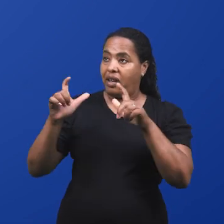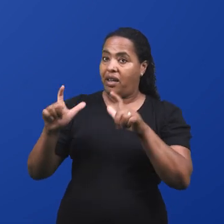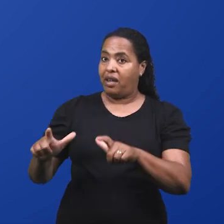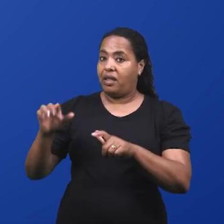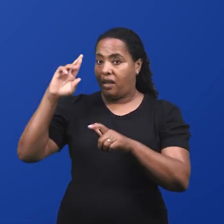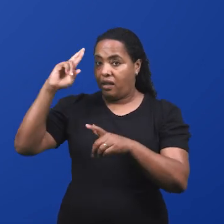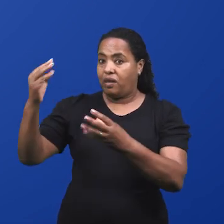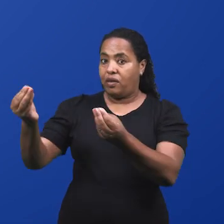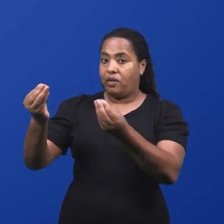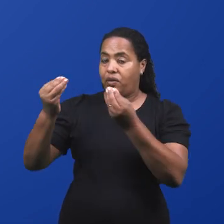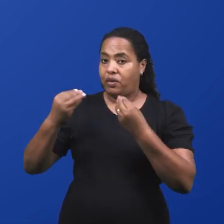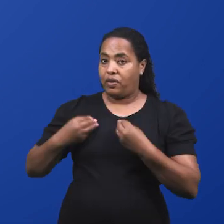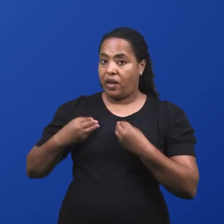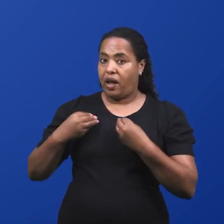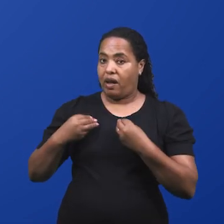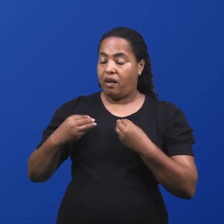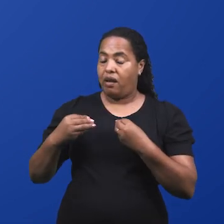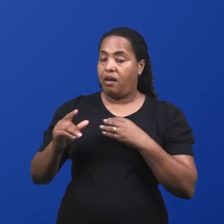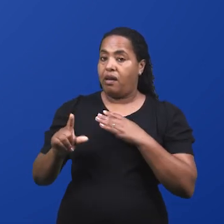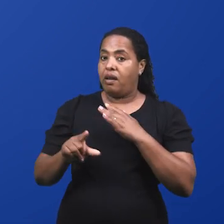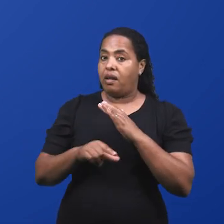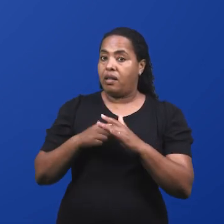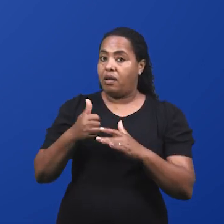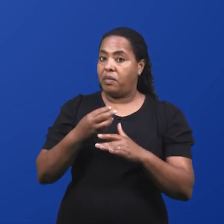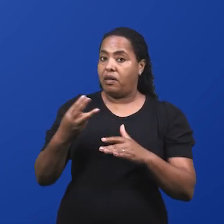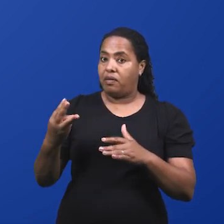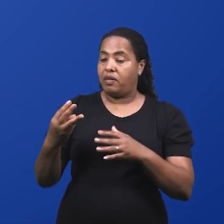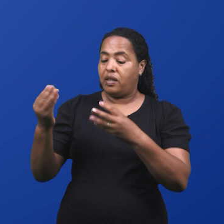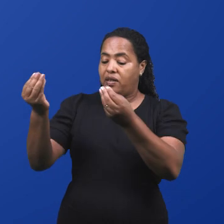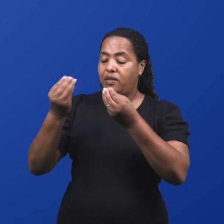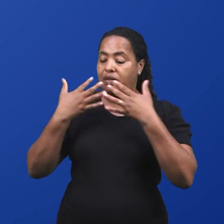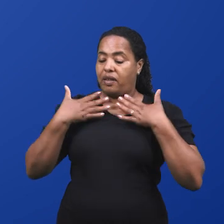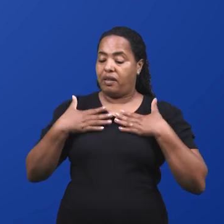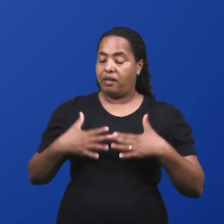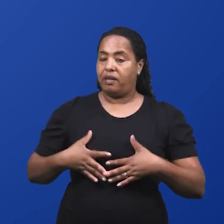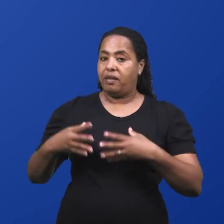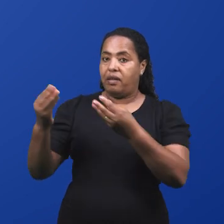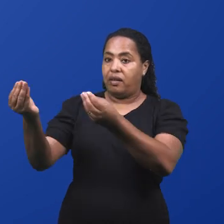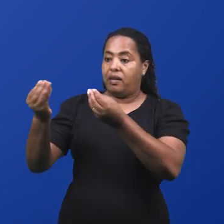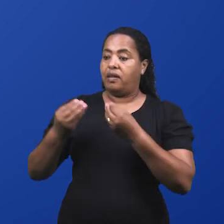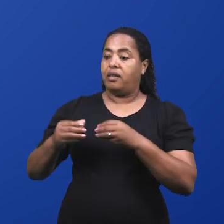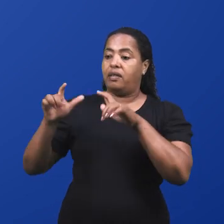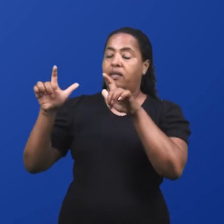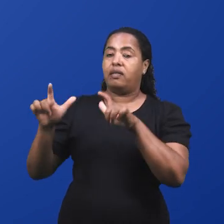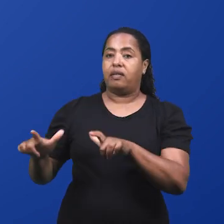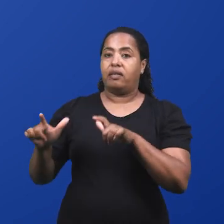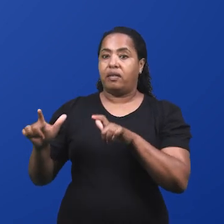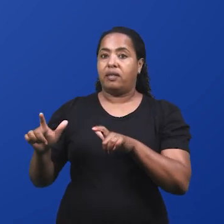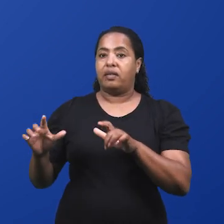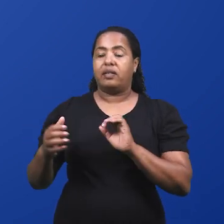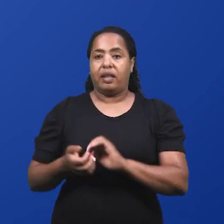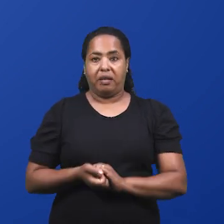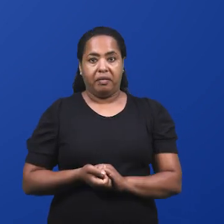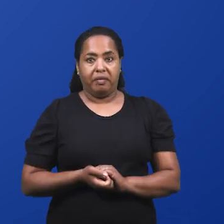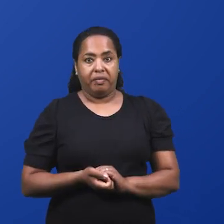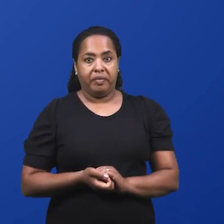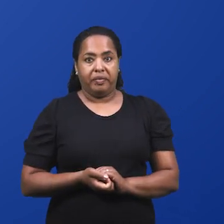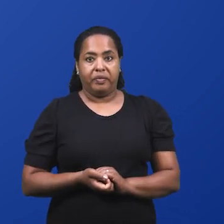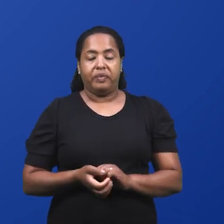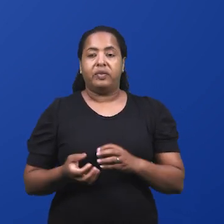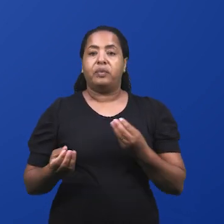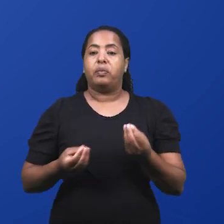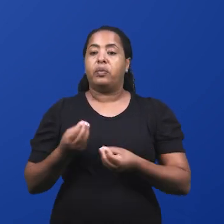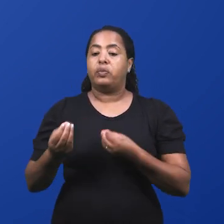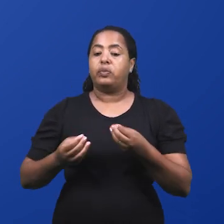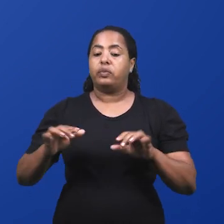que vos dá o Senhor, e 2 vezes no verso 13, vos dá descanso e vos dá esta terra, mostrando que sempre houve